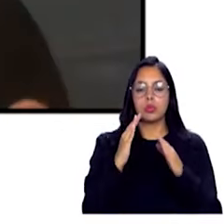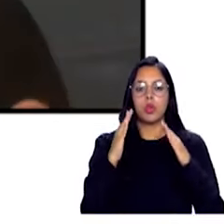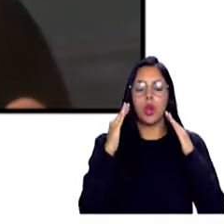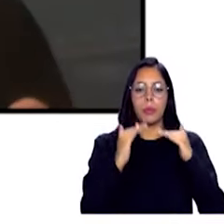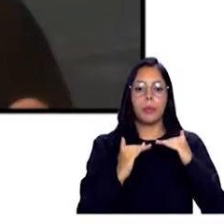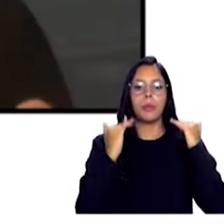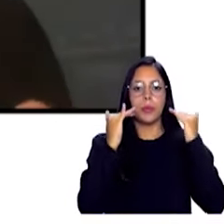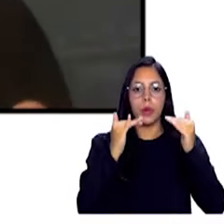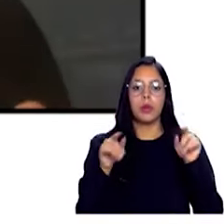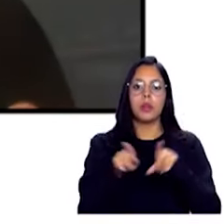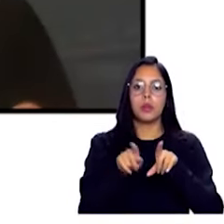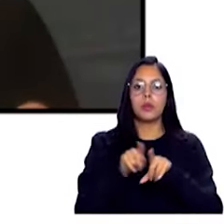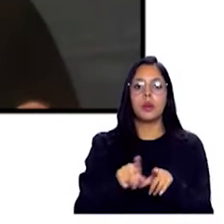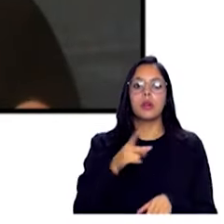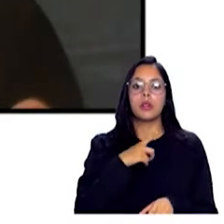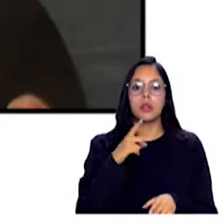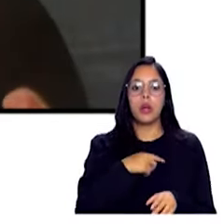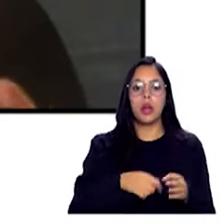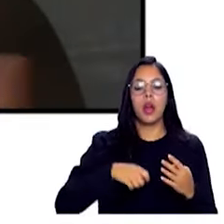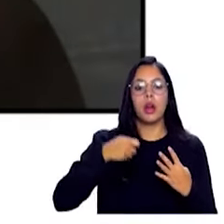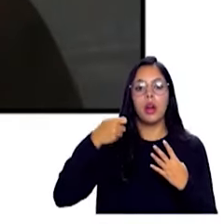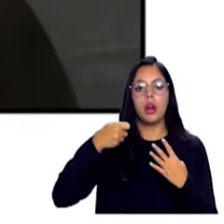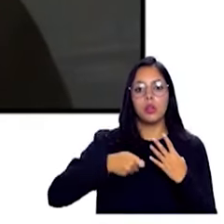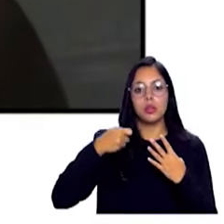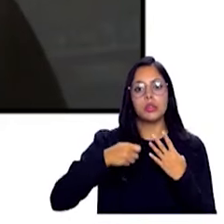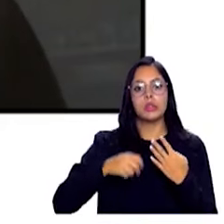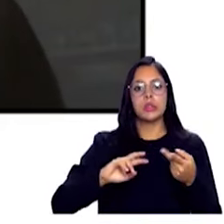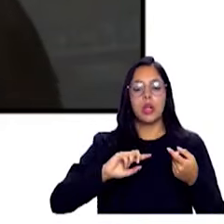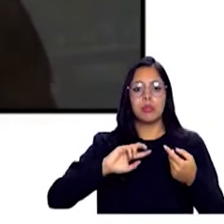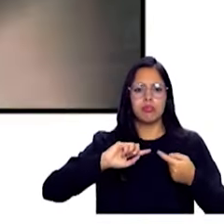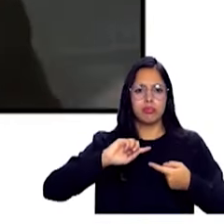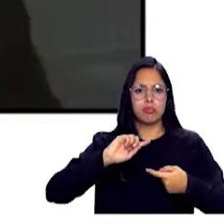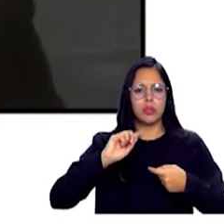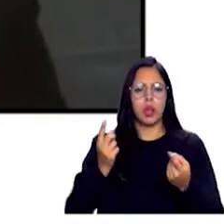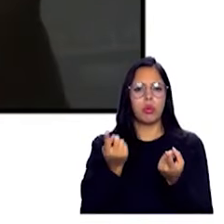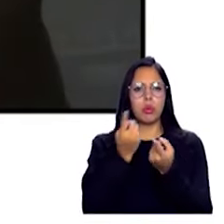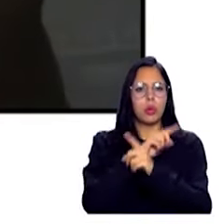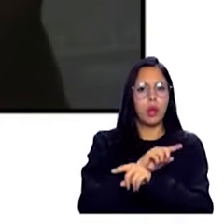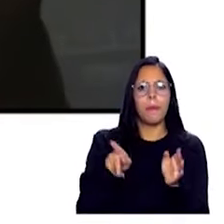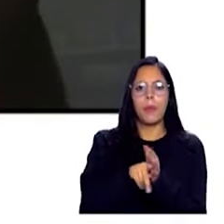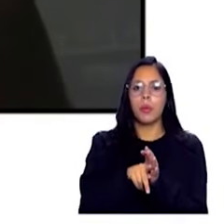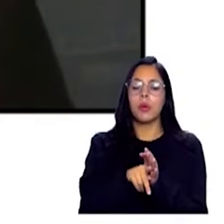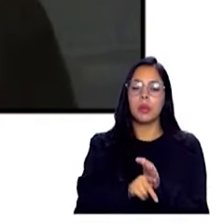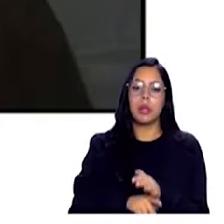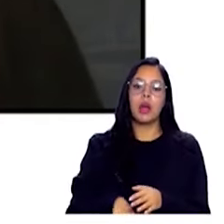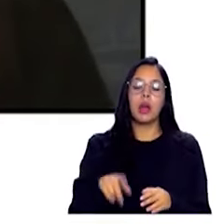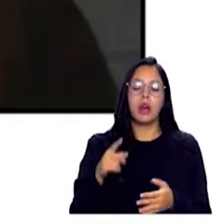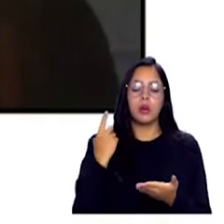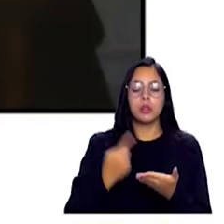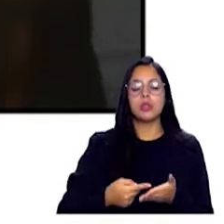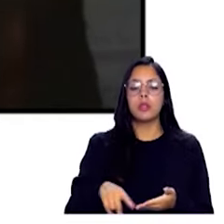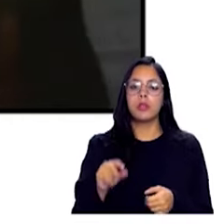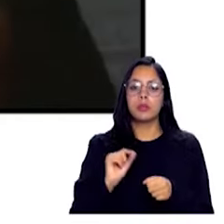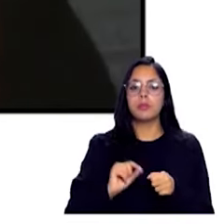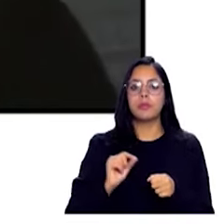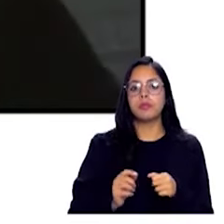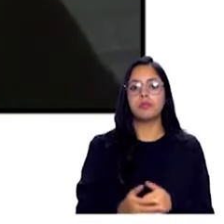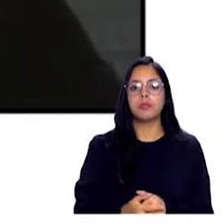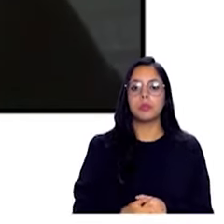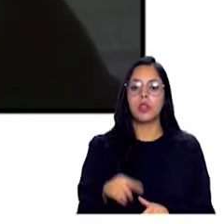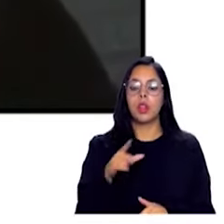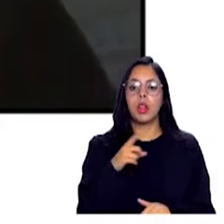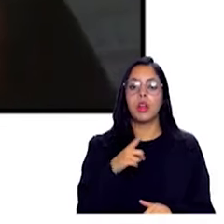a de que haja jurisprudência contraditória das audiências provinciales vê-se então que o interesse